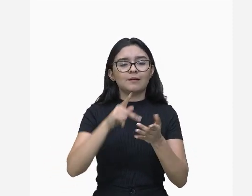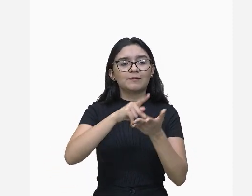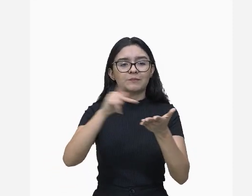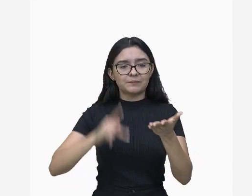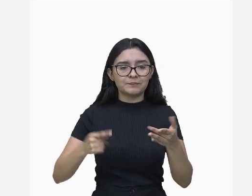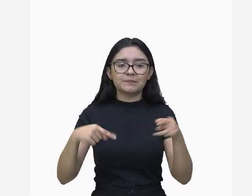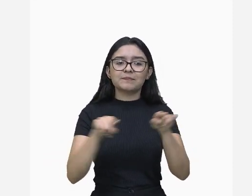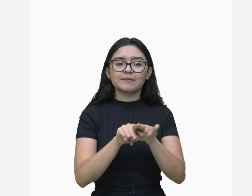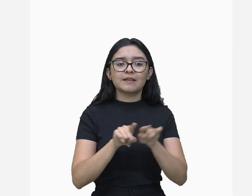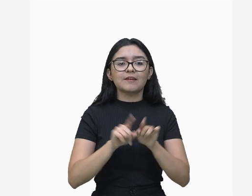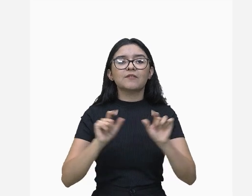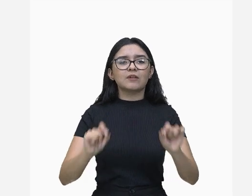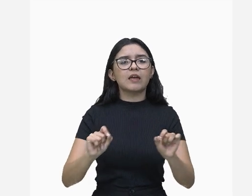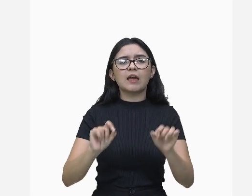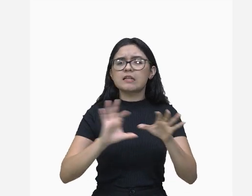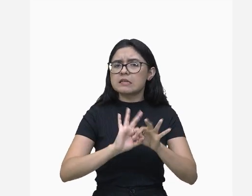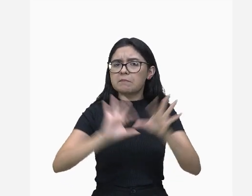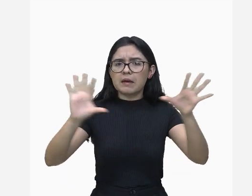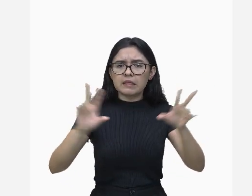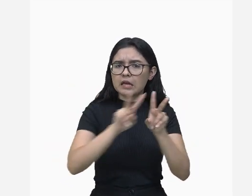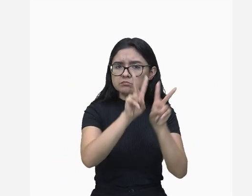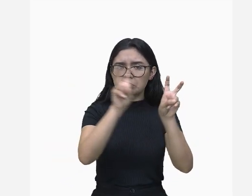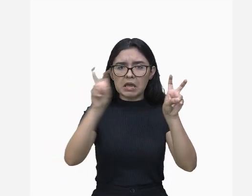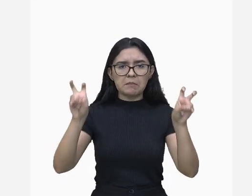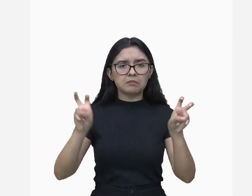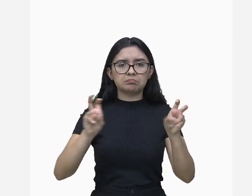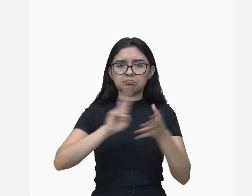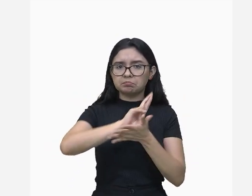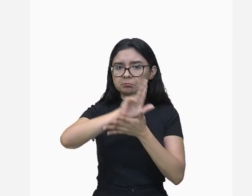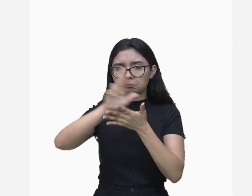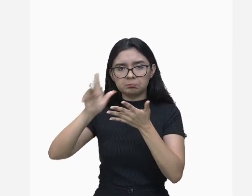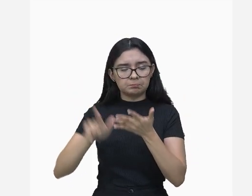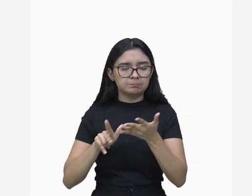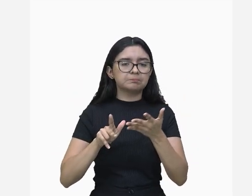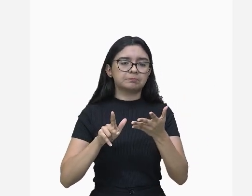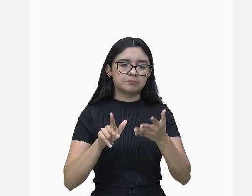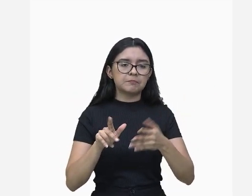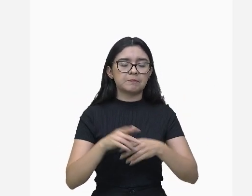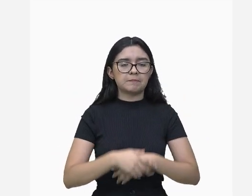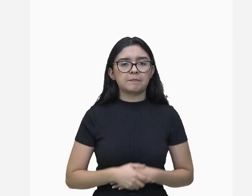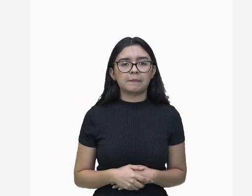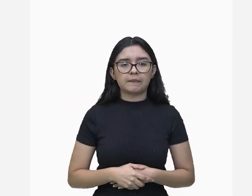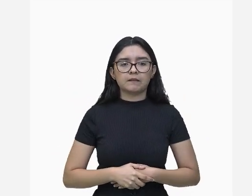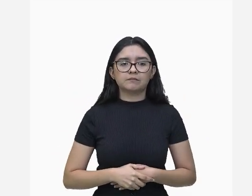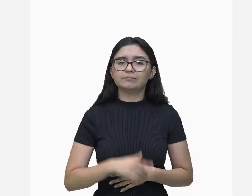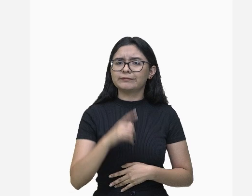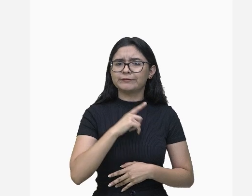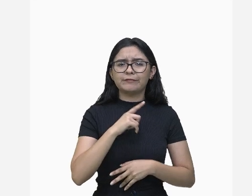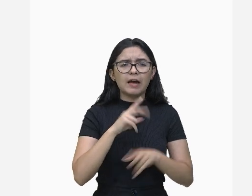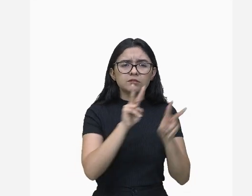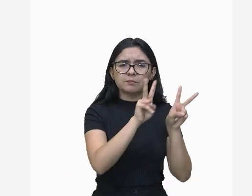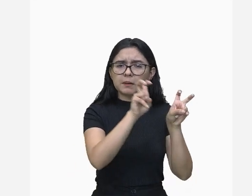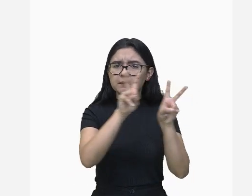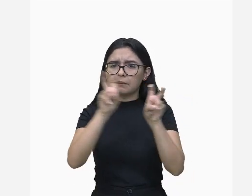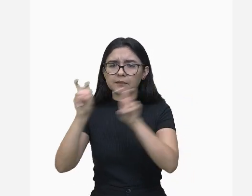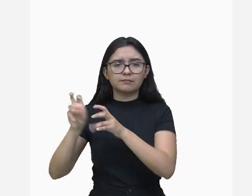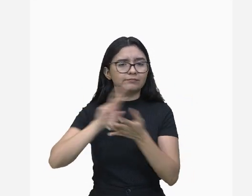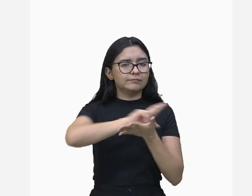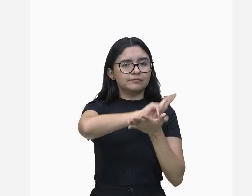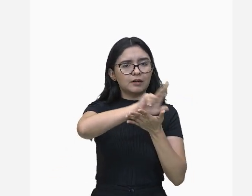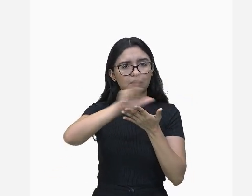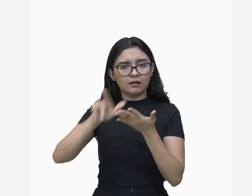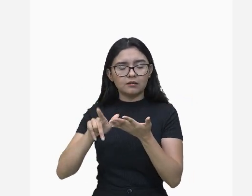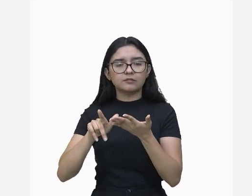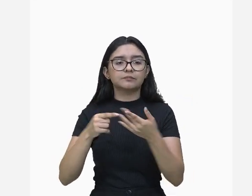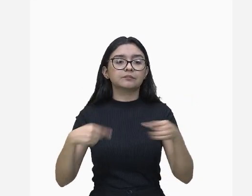Então, né, vamos observar que vamos abordar aí questões as mais variadas e vamos